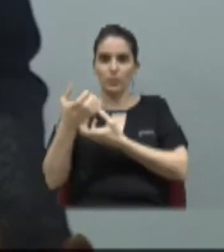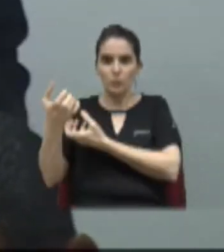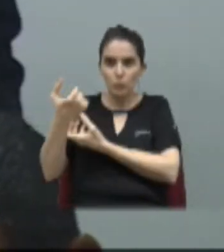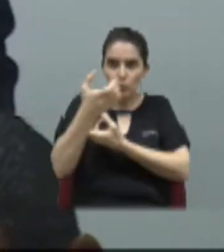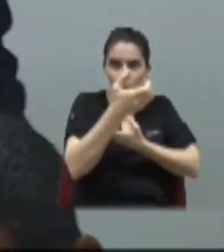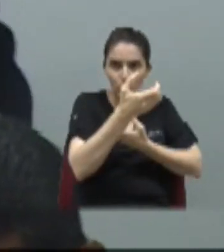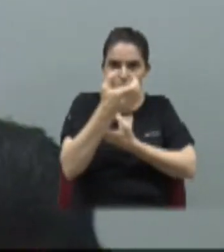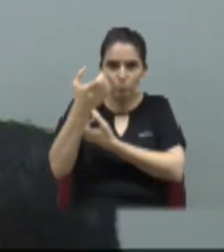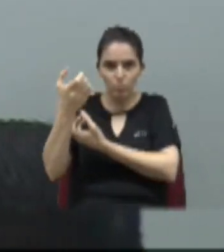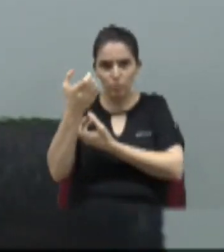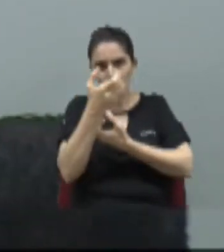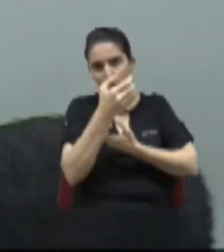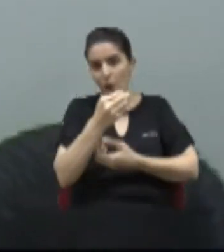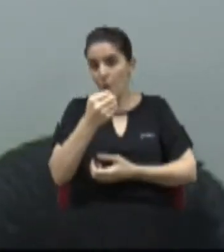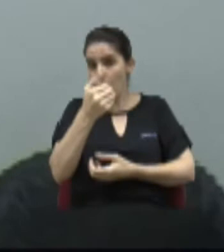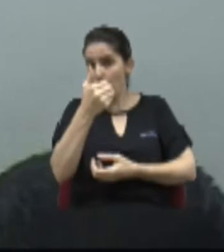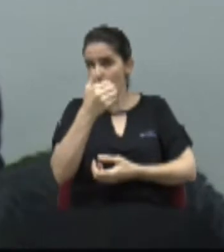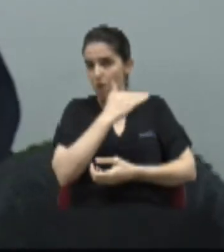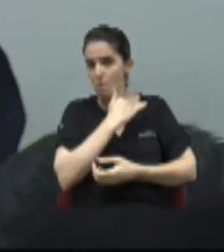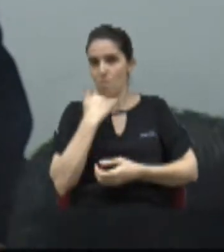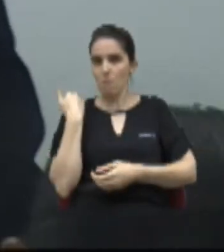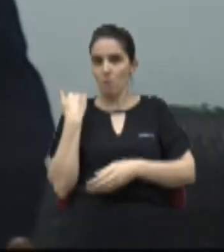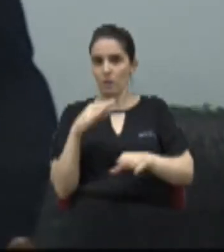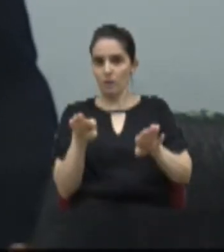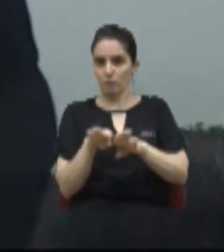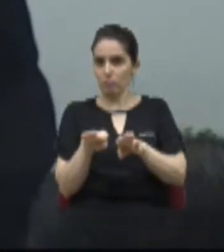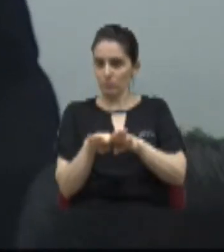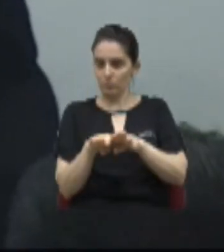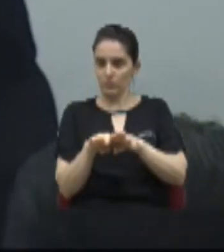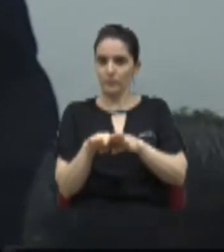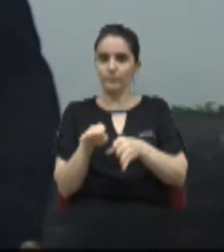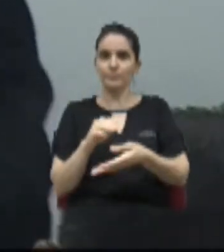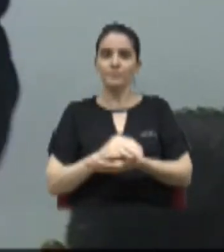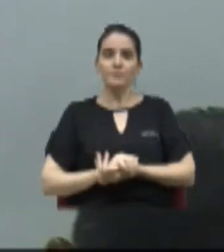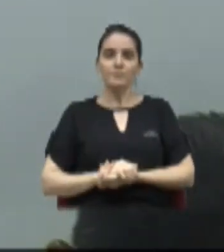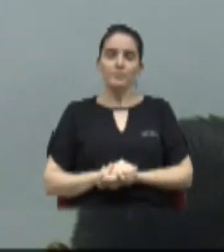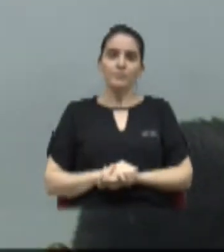do Corpo de Bombeiro, foram levados juntos e mortos